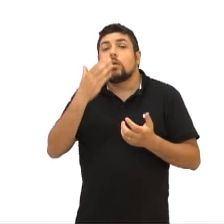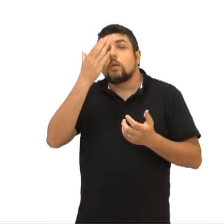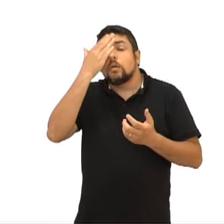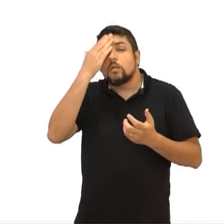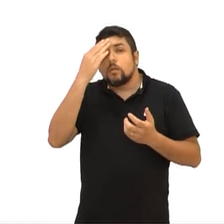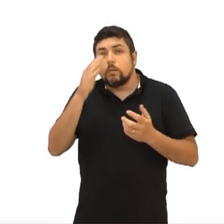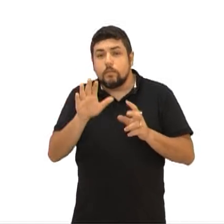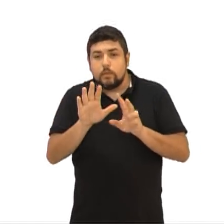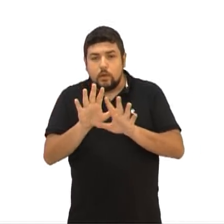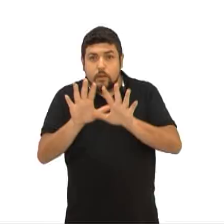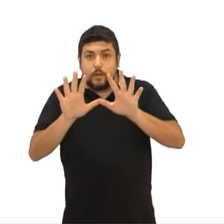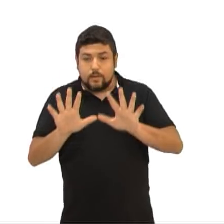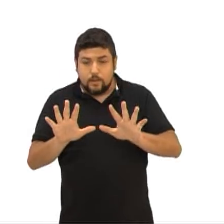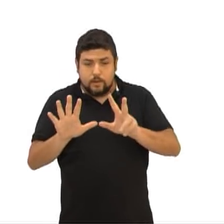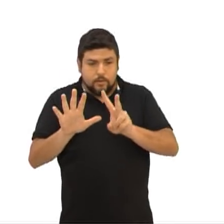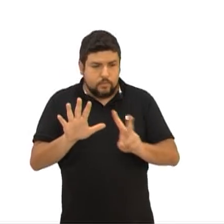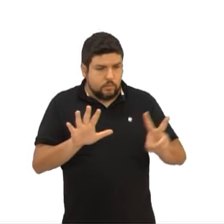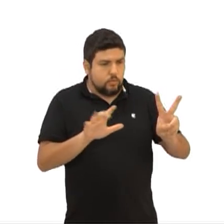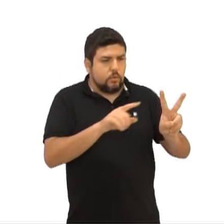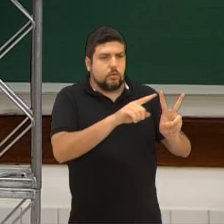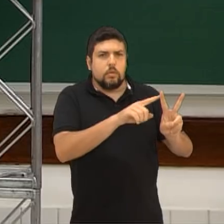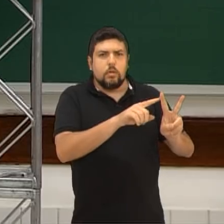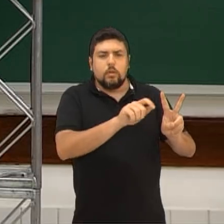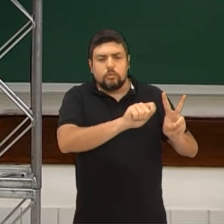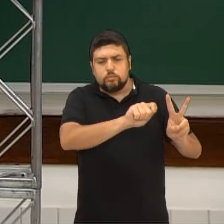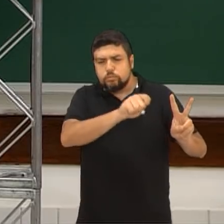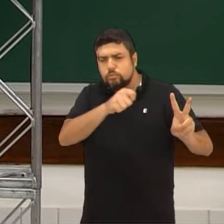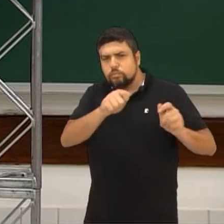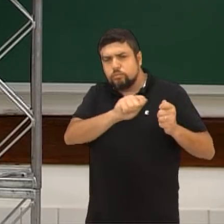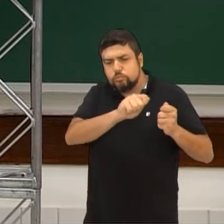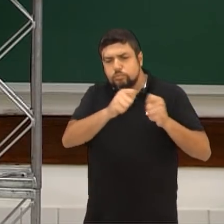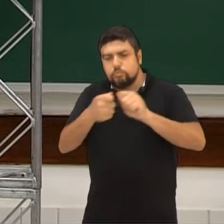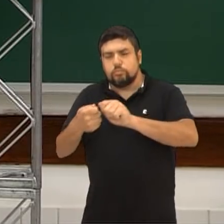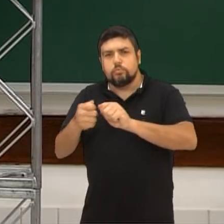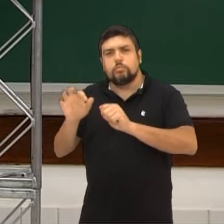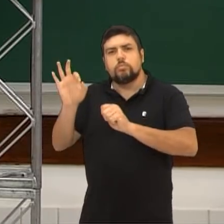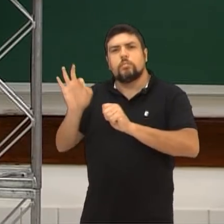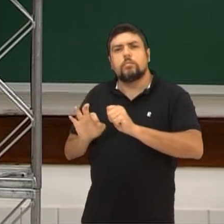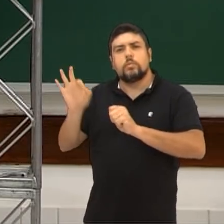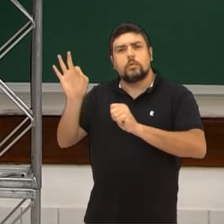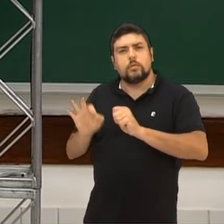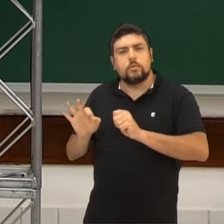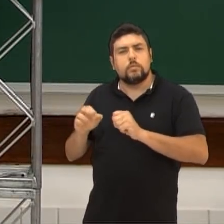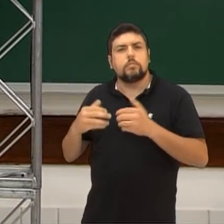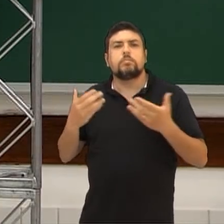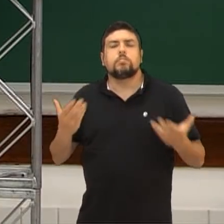nota máxima na prova. Vamos verificar aqui no quadro?